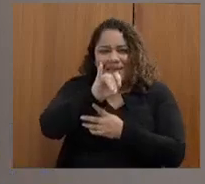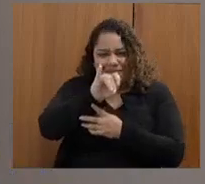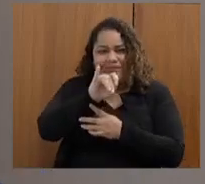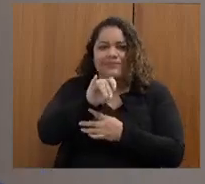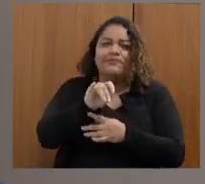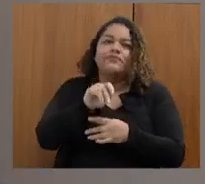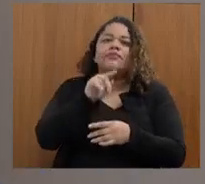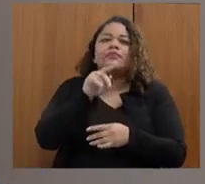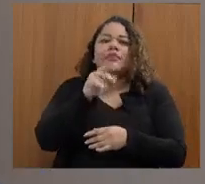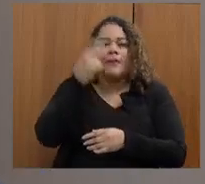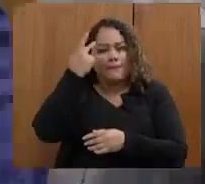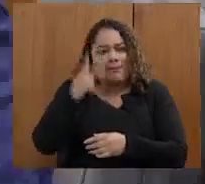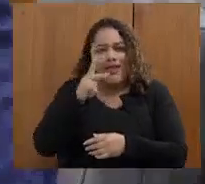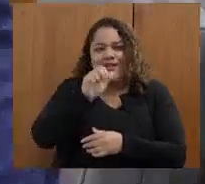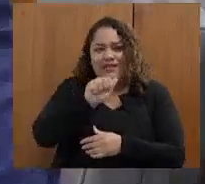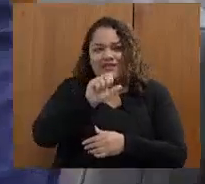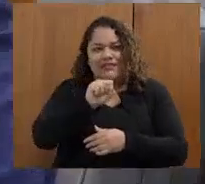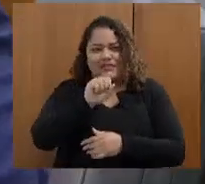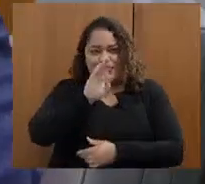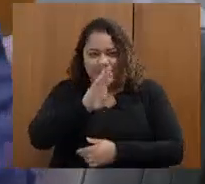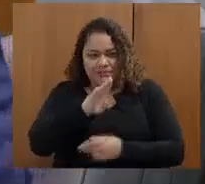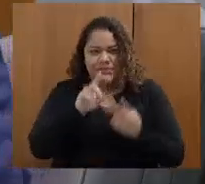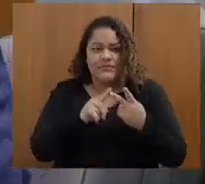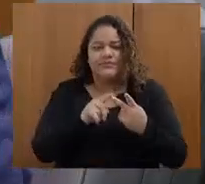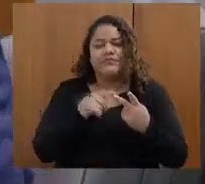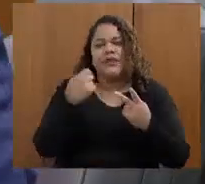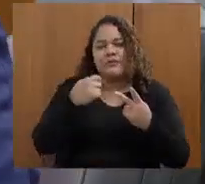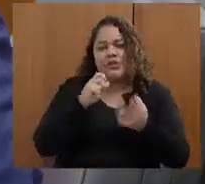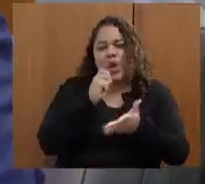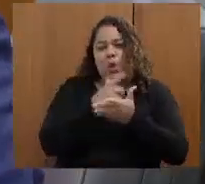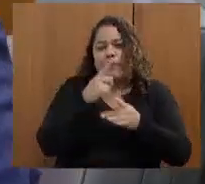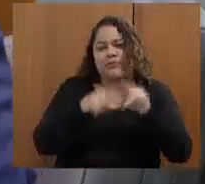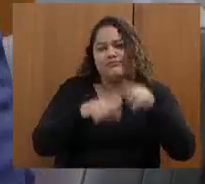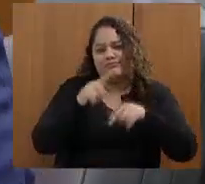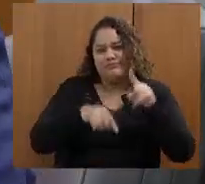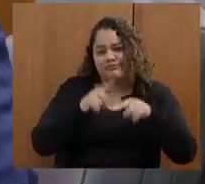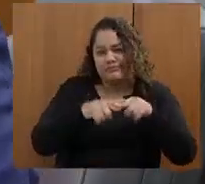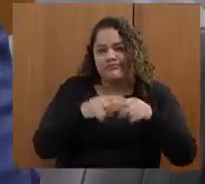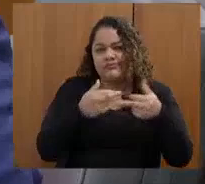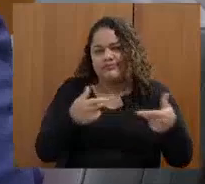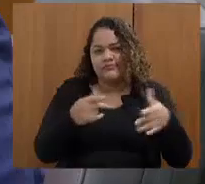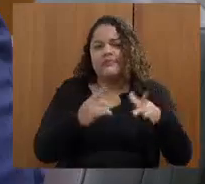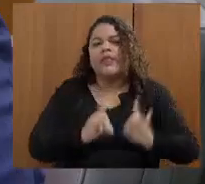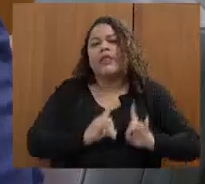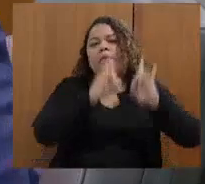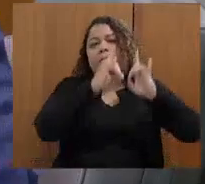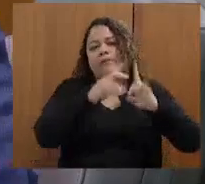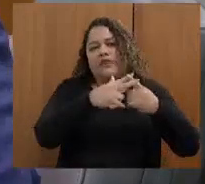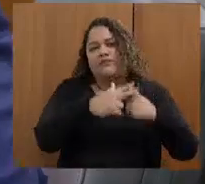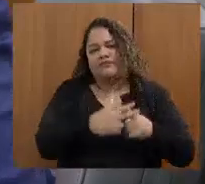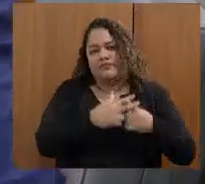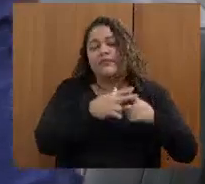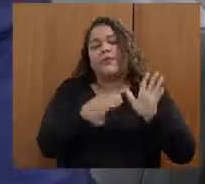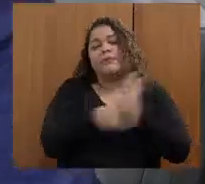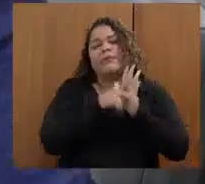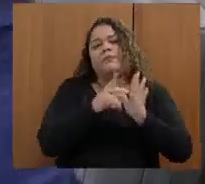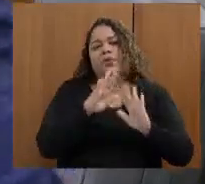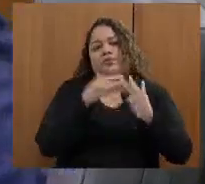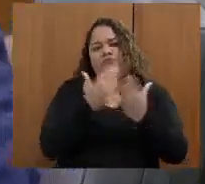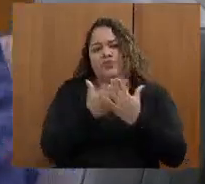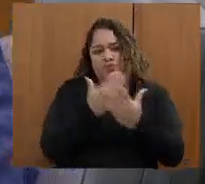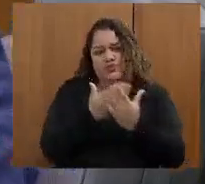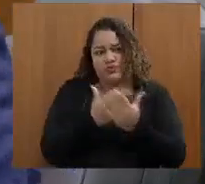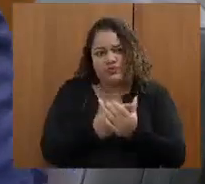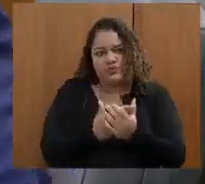papel todos esses recursos e infraestrutura isso é manutenção e custeio das escolas o dia infraestrutura